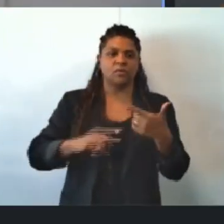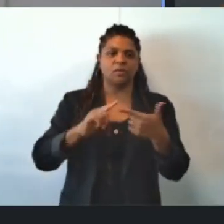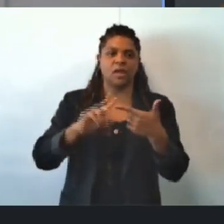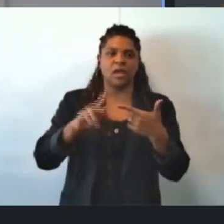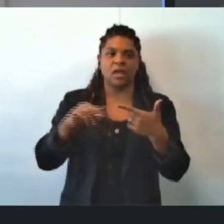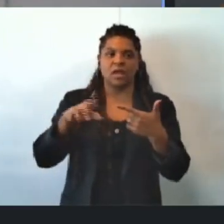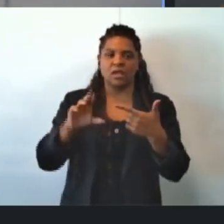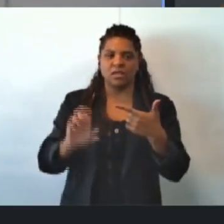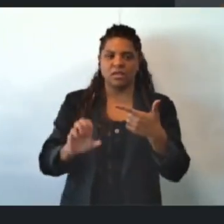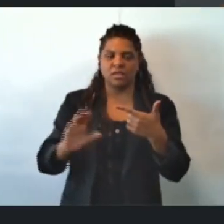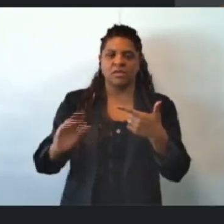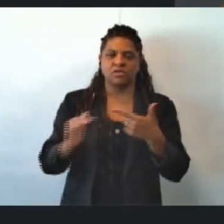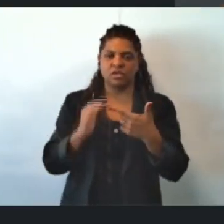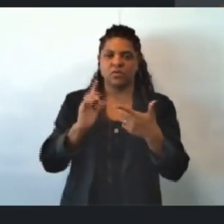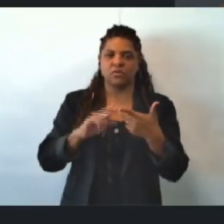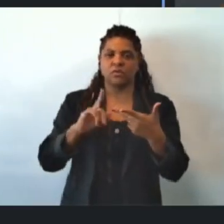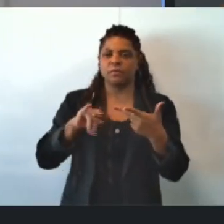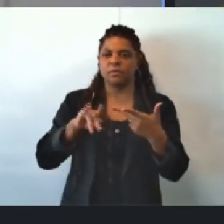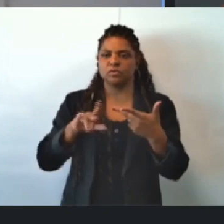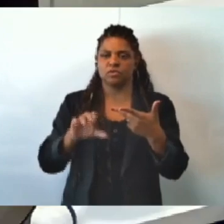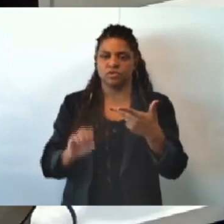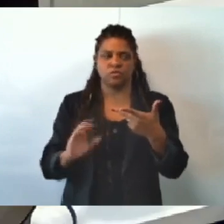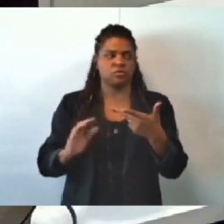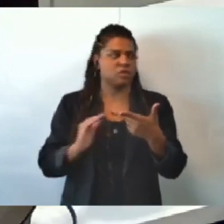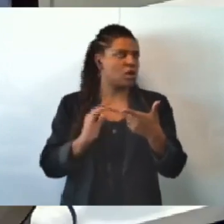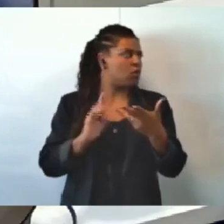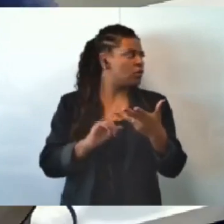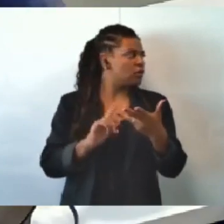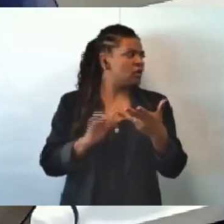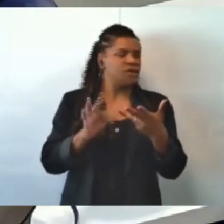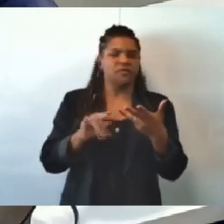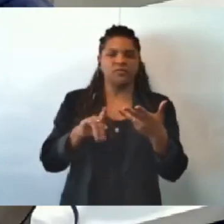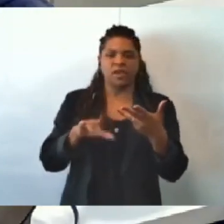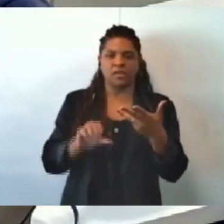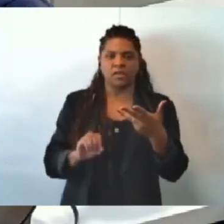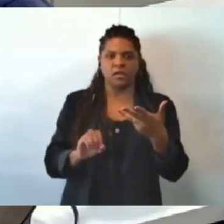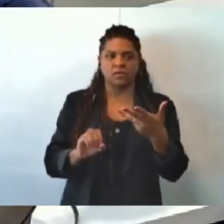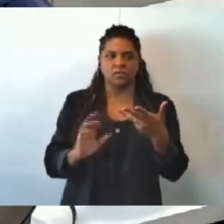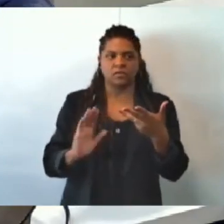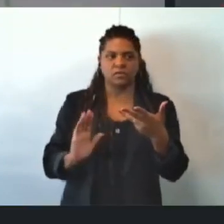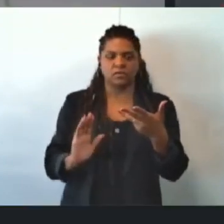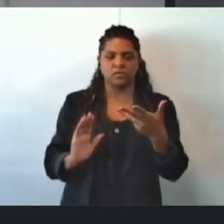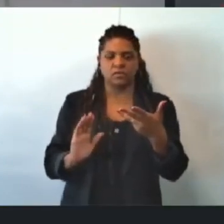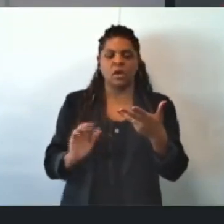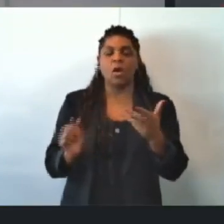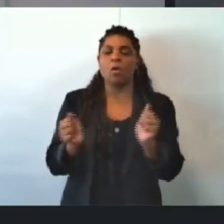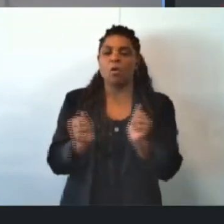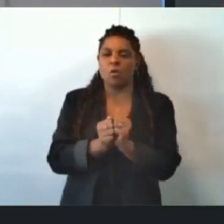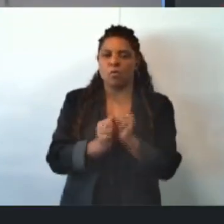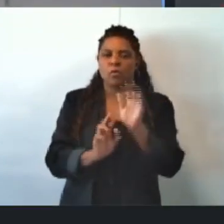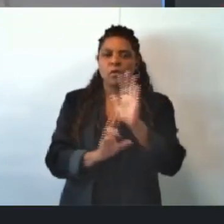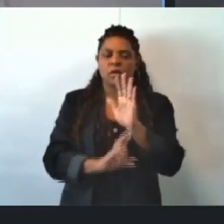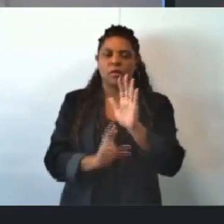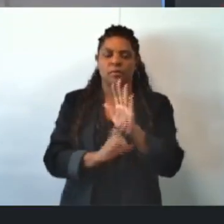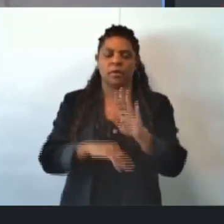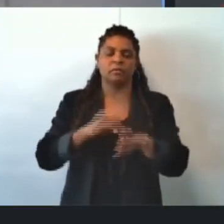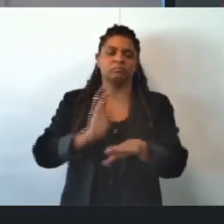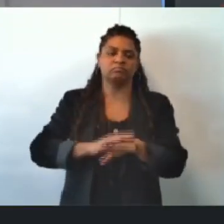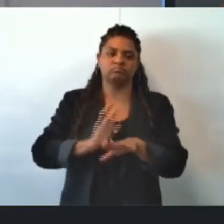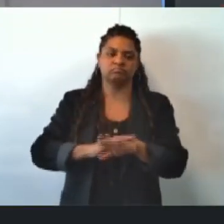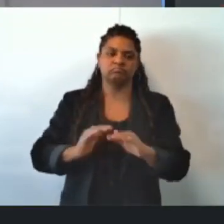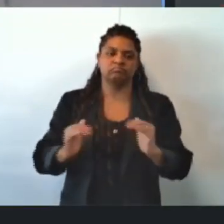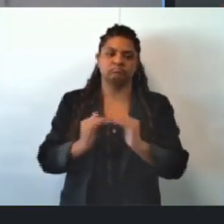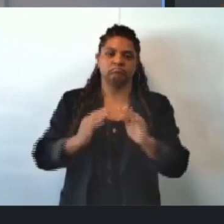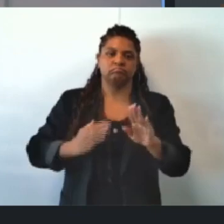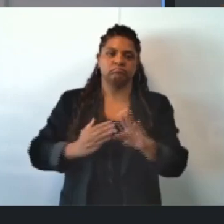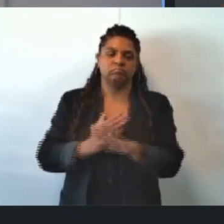CGE. De acordo. Fernando Luiz. Com requerimento. Eu também estou de acordo. Está aprovado o